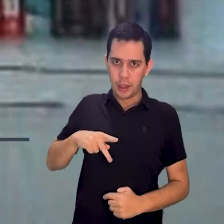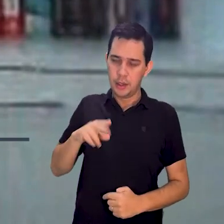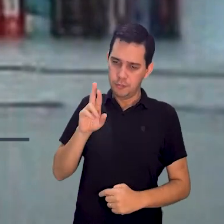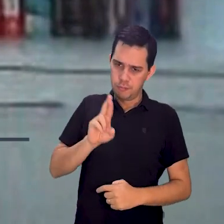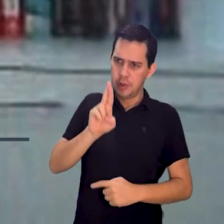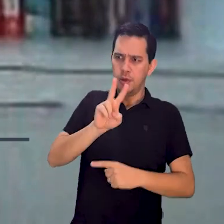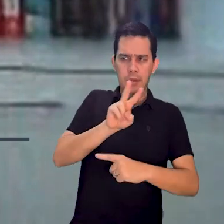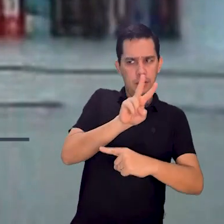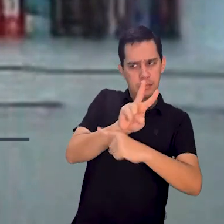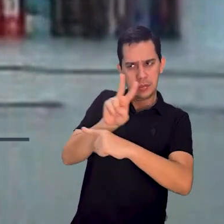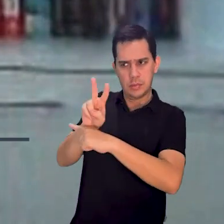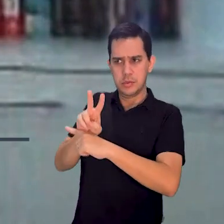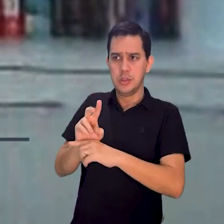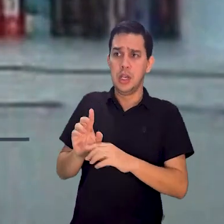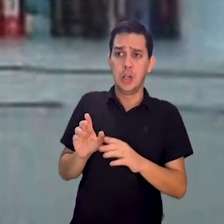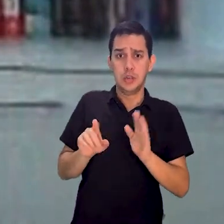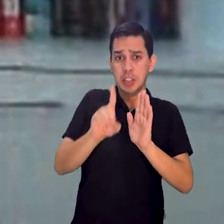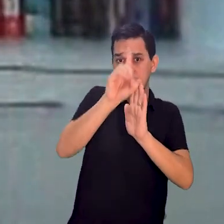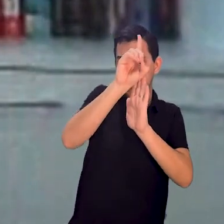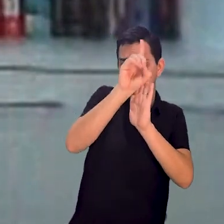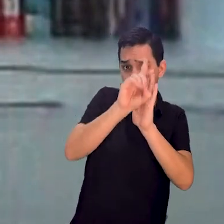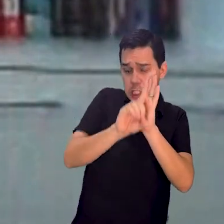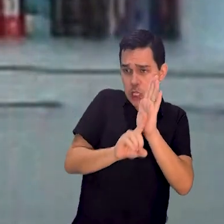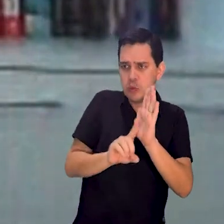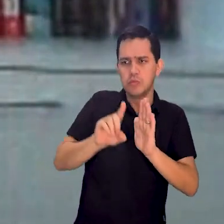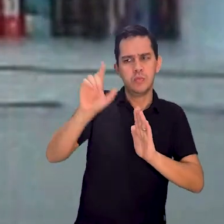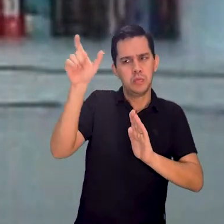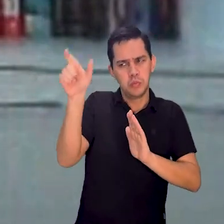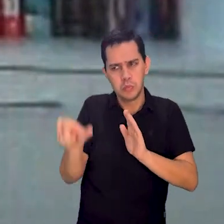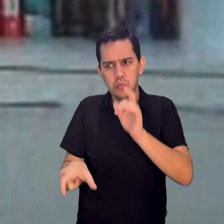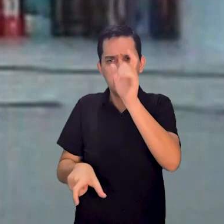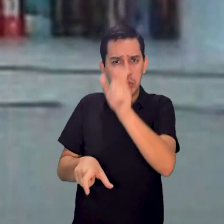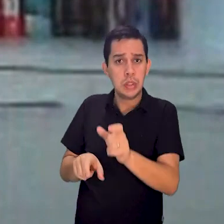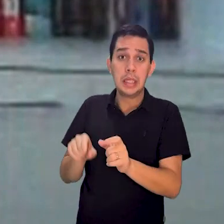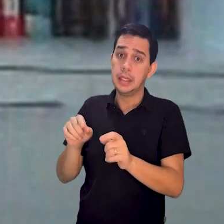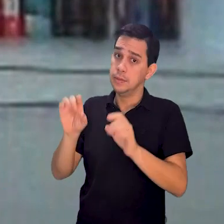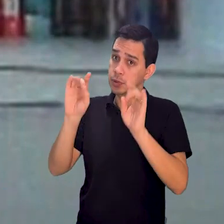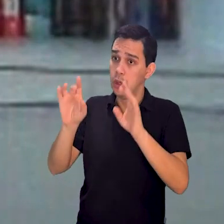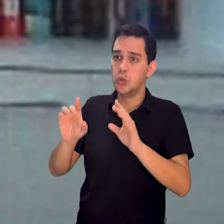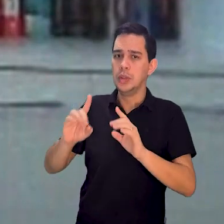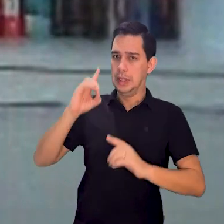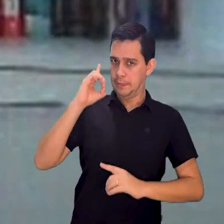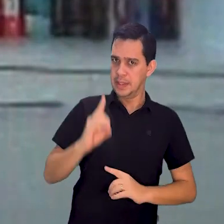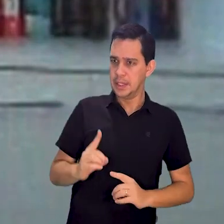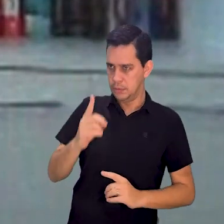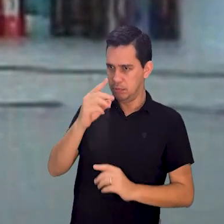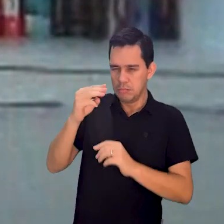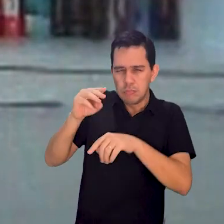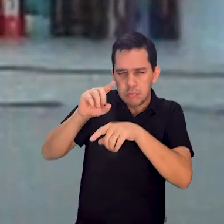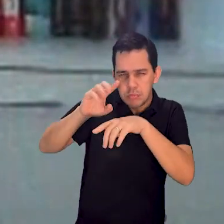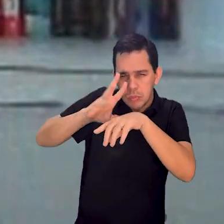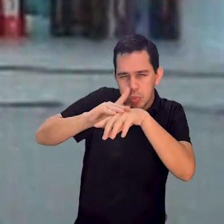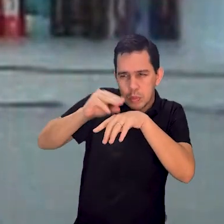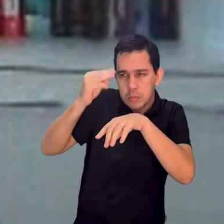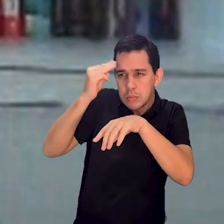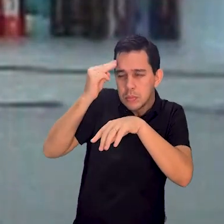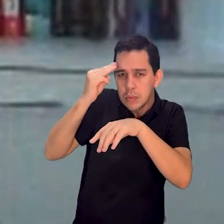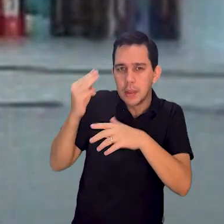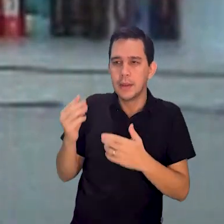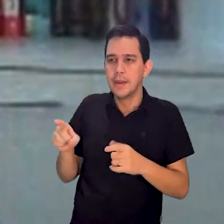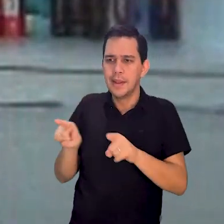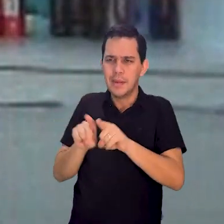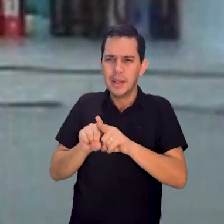Público enquanto guardião da tutela dos direitos transindividuais do deficiente